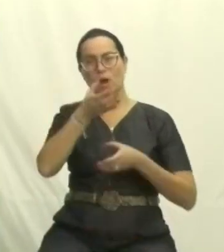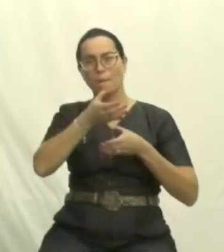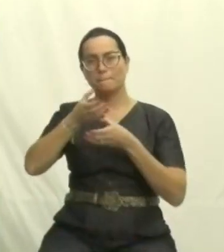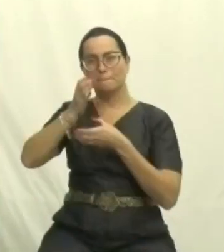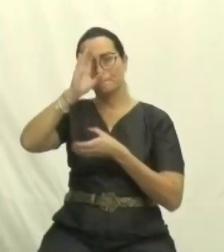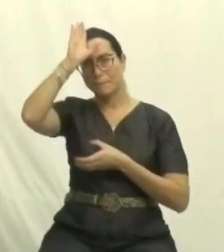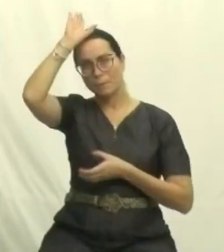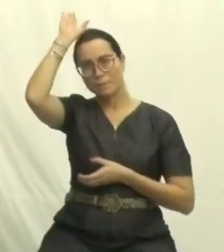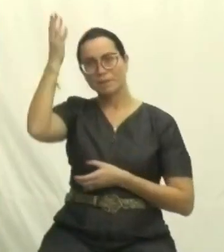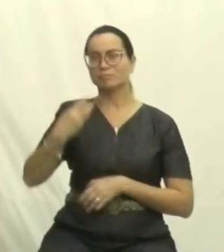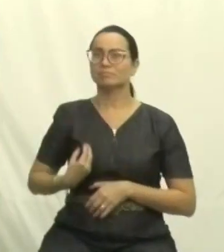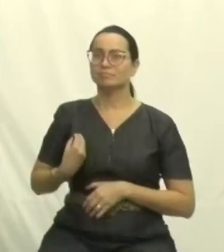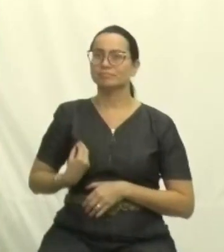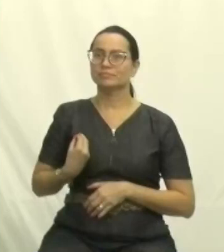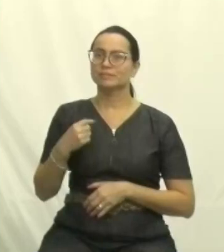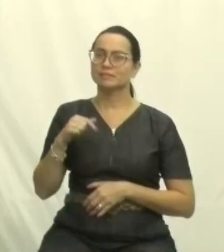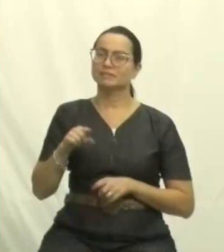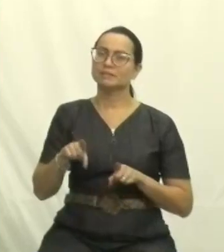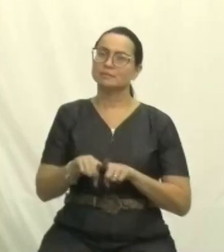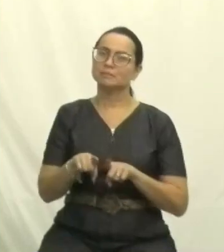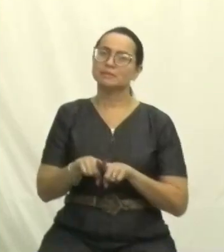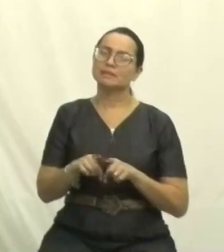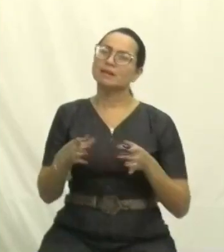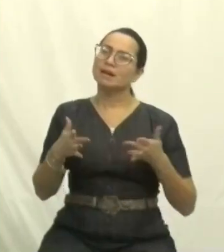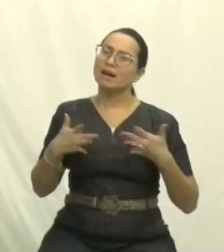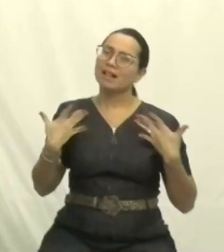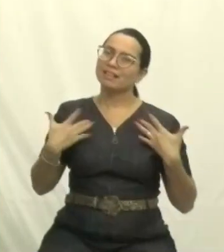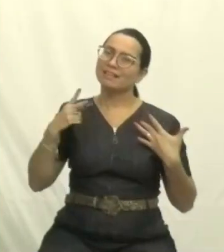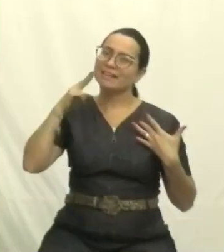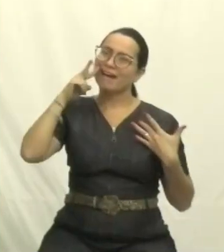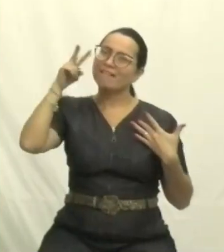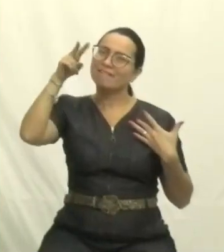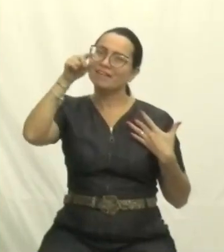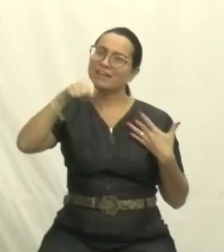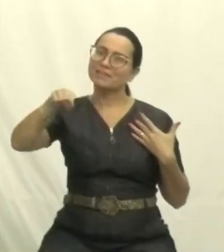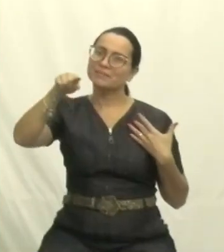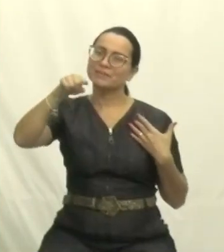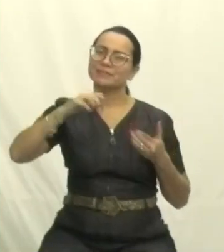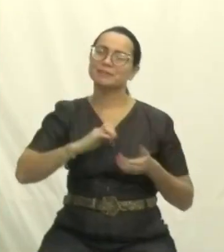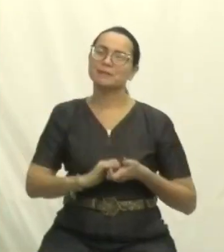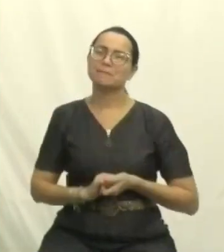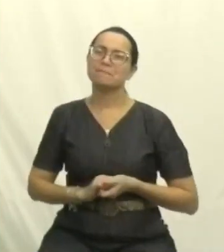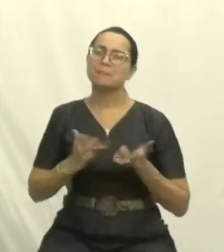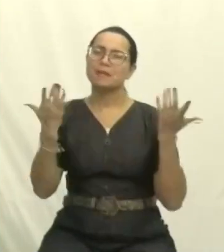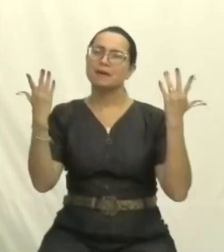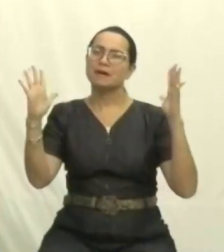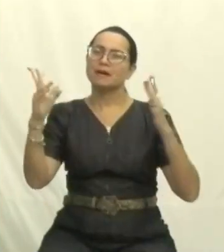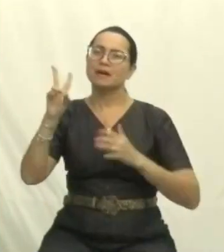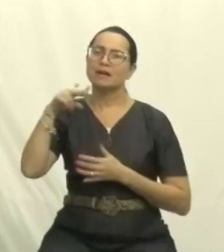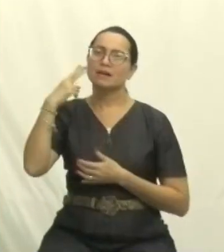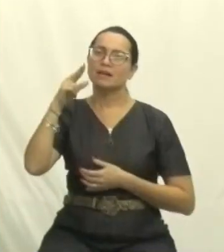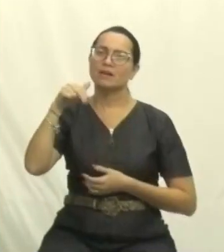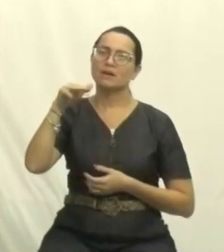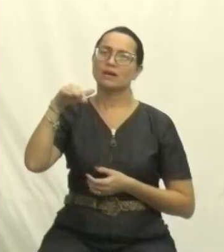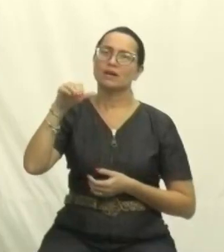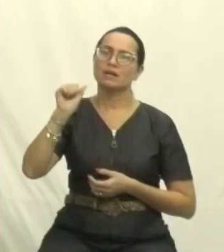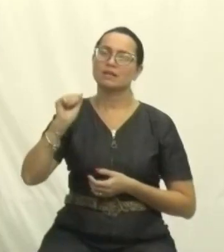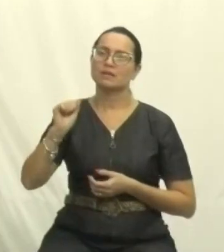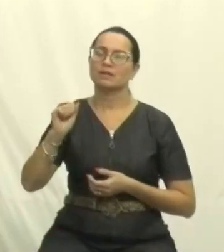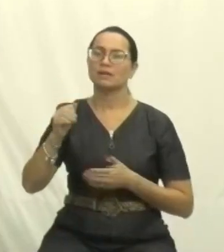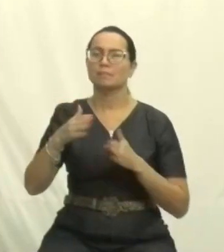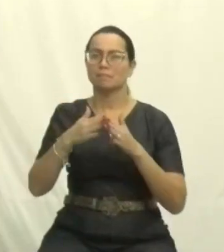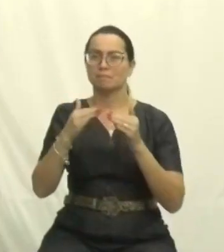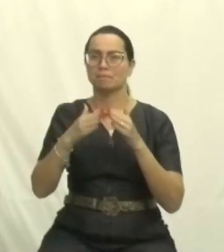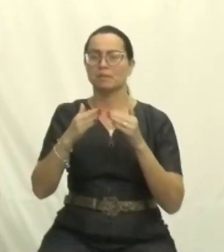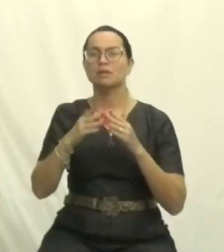que está aqui presente. Alegria vê-los. Parabéns, vereador Nicola, por esse requerimento.